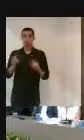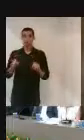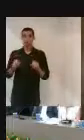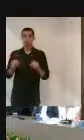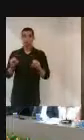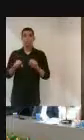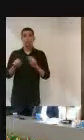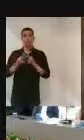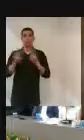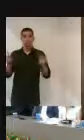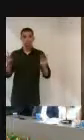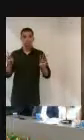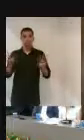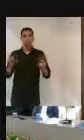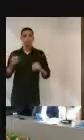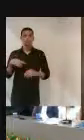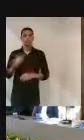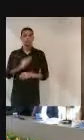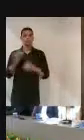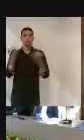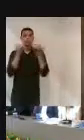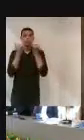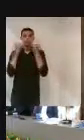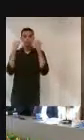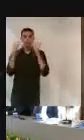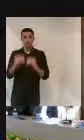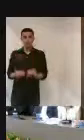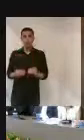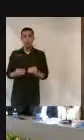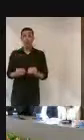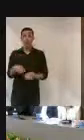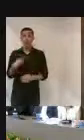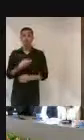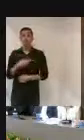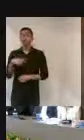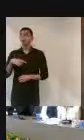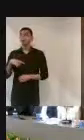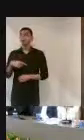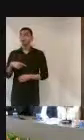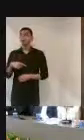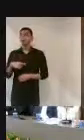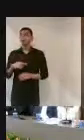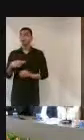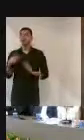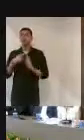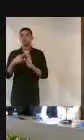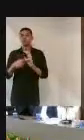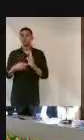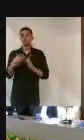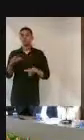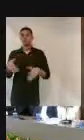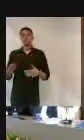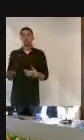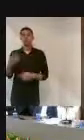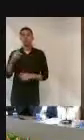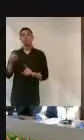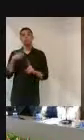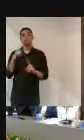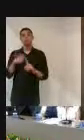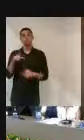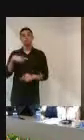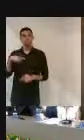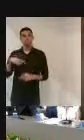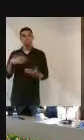mercado de embalagem. Nós fazemos as metas regulamentares a partir do que é colocado nas embalagens pelas